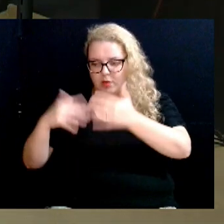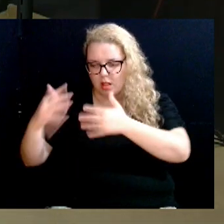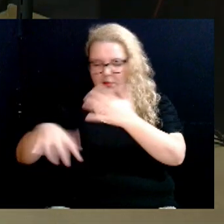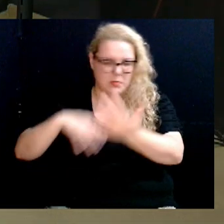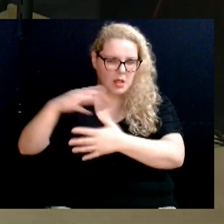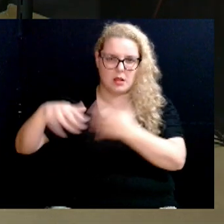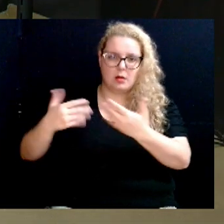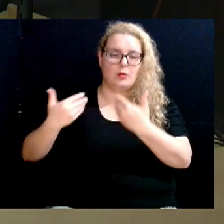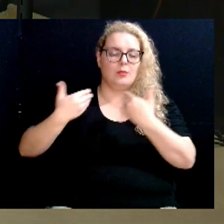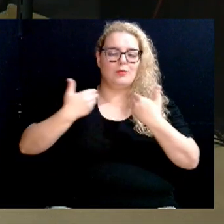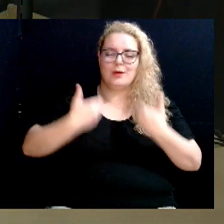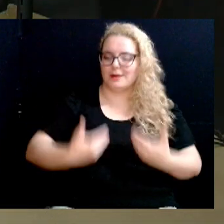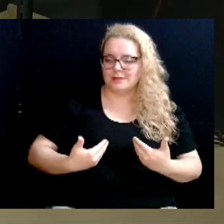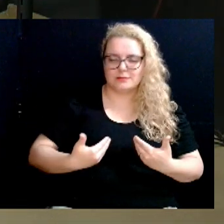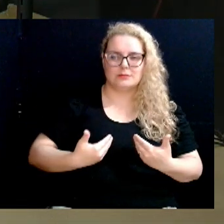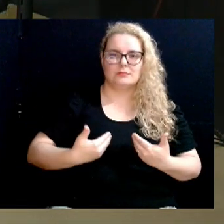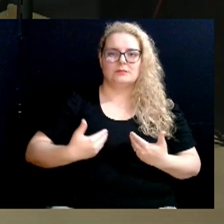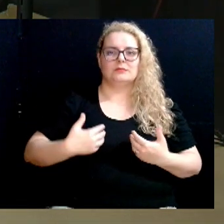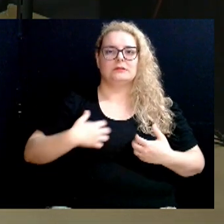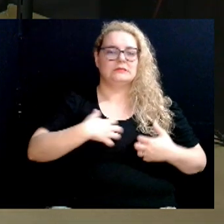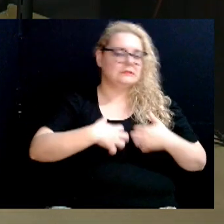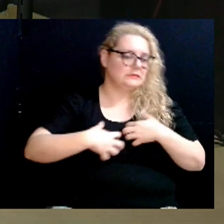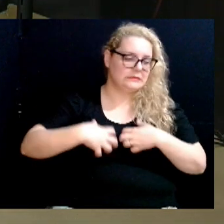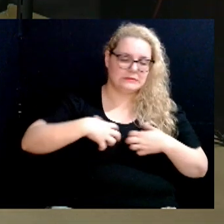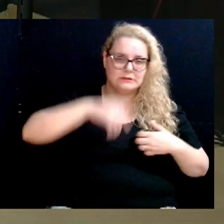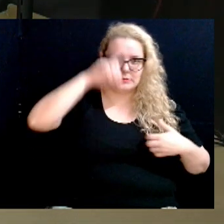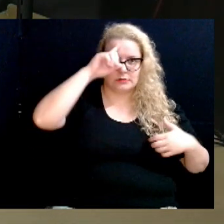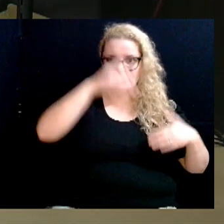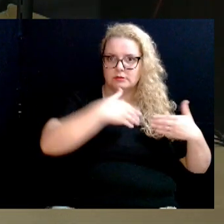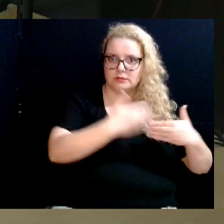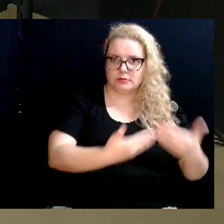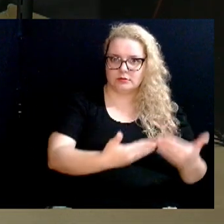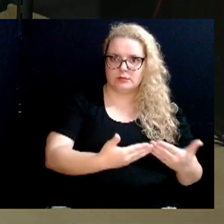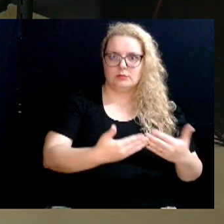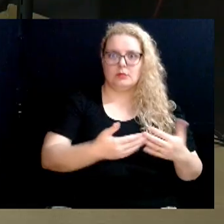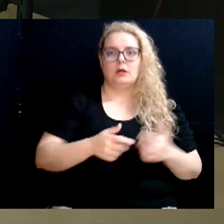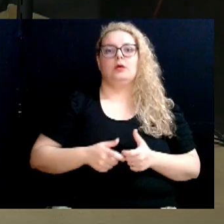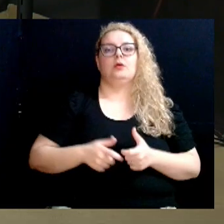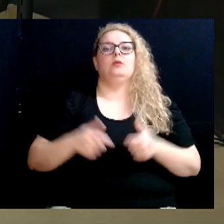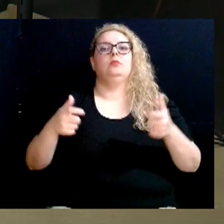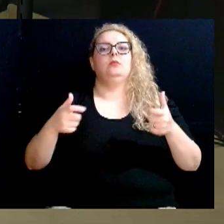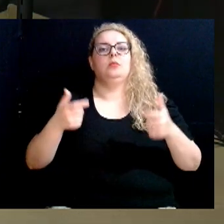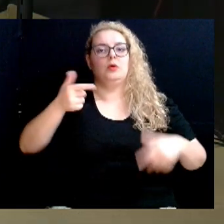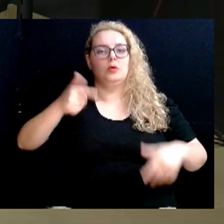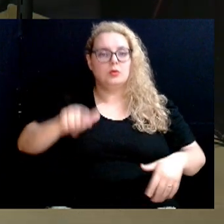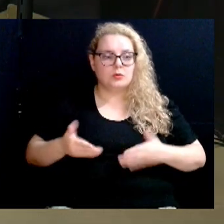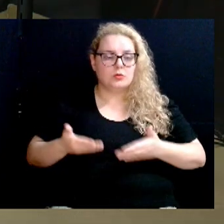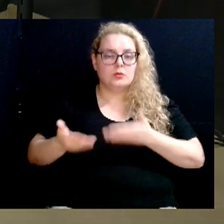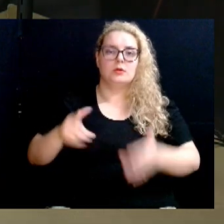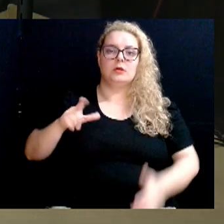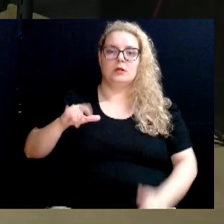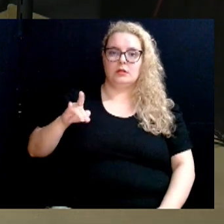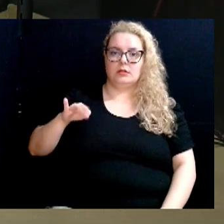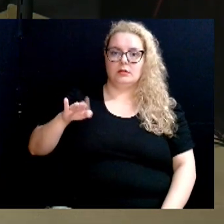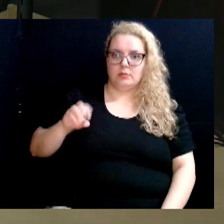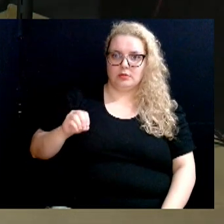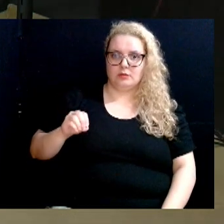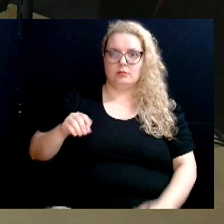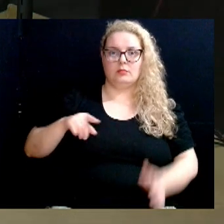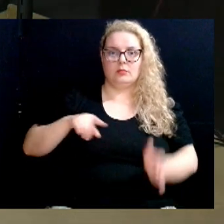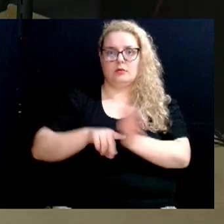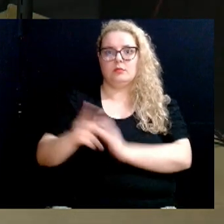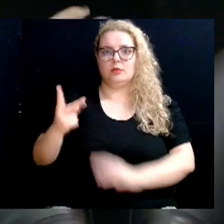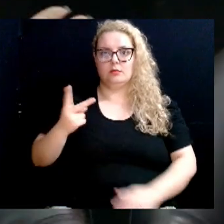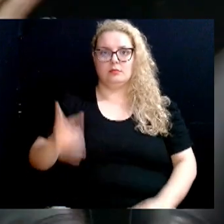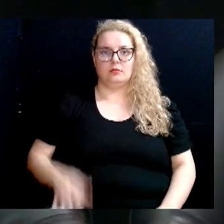as inquietações do dia a dia para aumentar e manter essa libido? A pergunta para as duas. Primeira coisa, eu